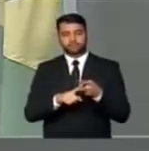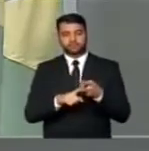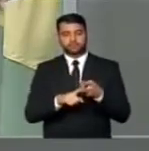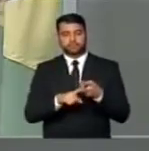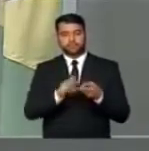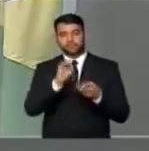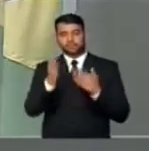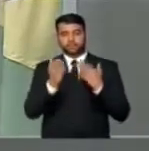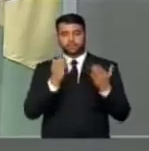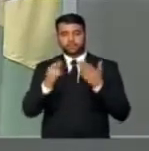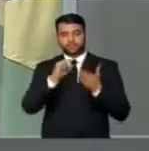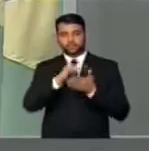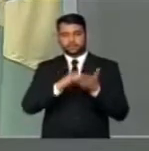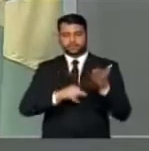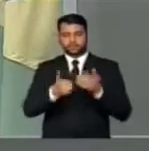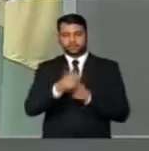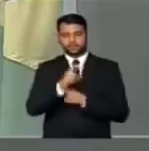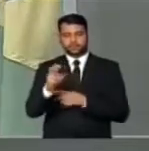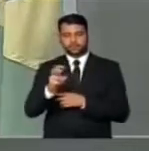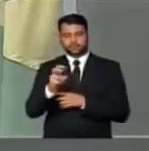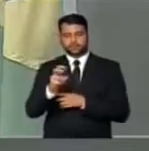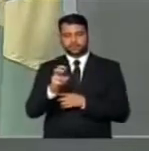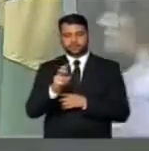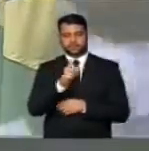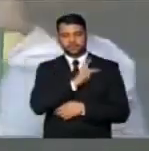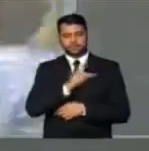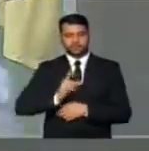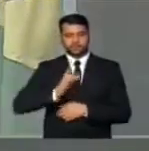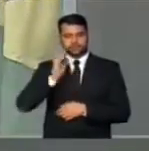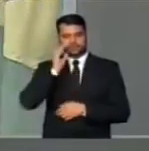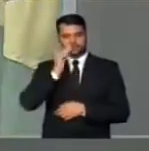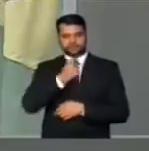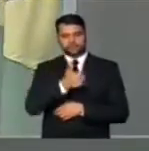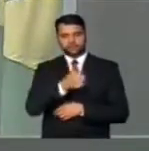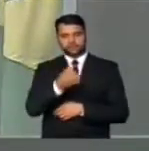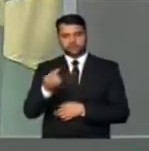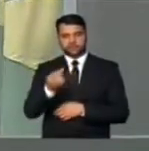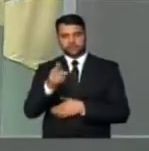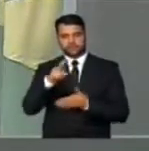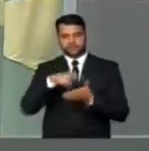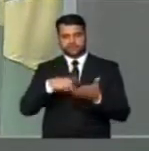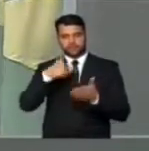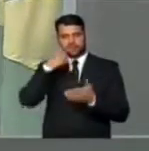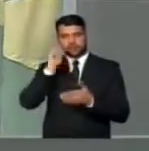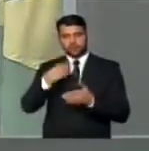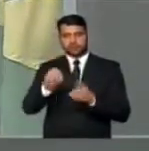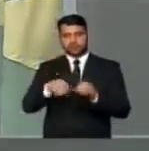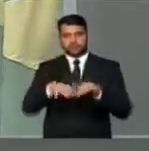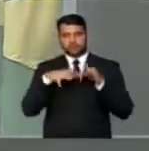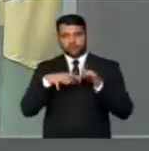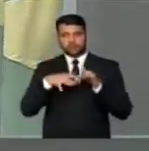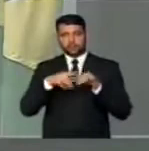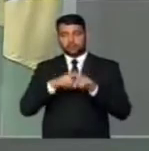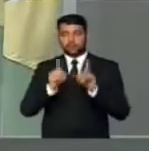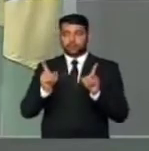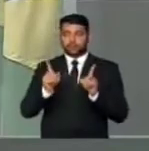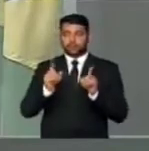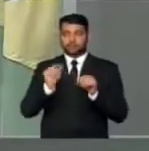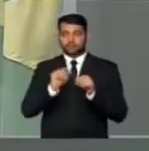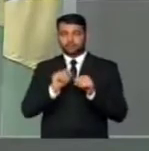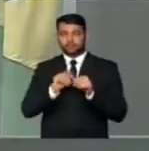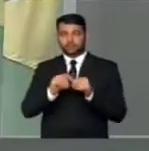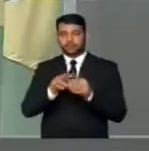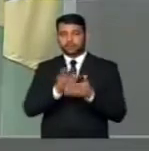É só comparar o documento de 2015 da presidente Dilma e 2016, lida ontem nesse plenário. Mas